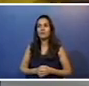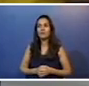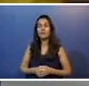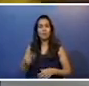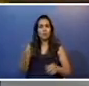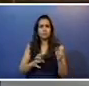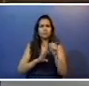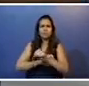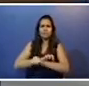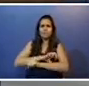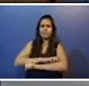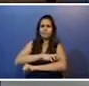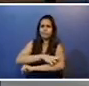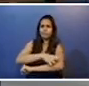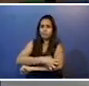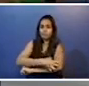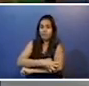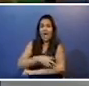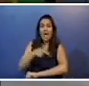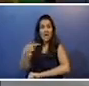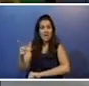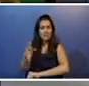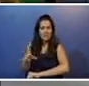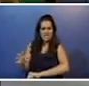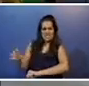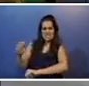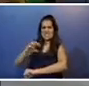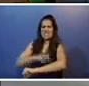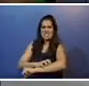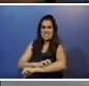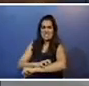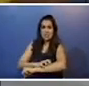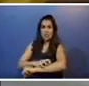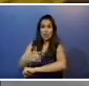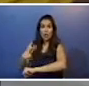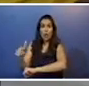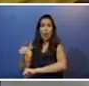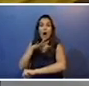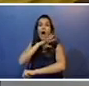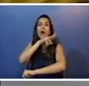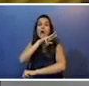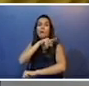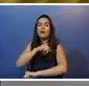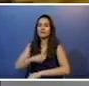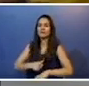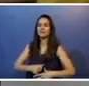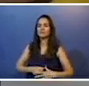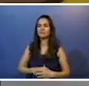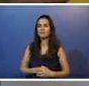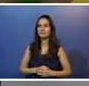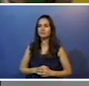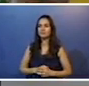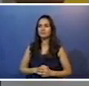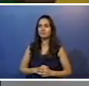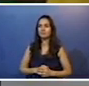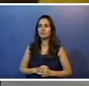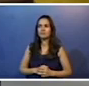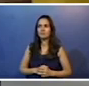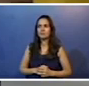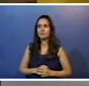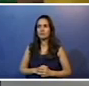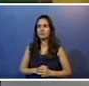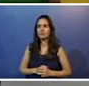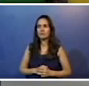são organismos que se instalam no corpo de outro ser vivo, tá? Que